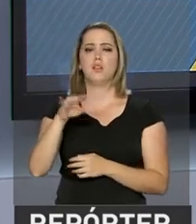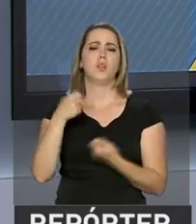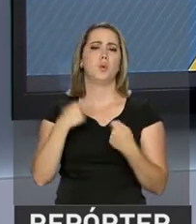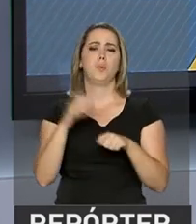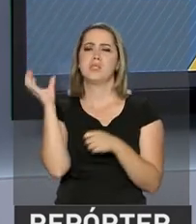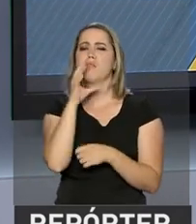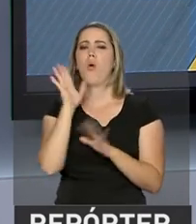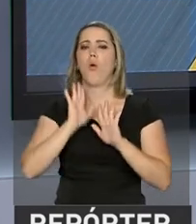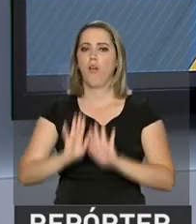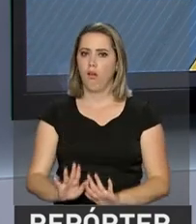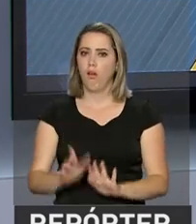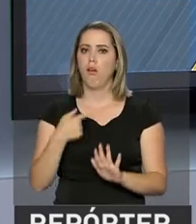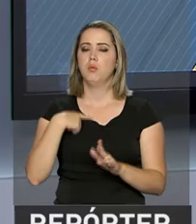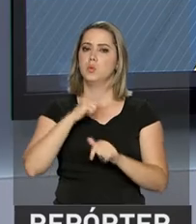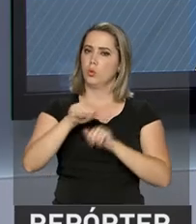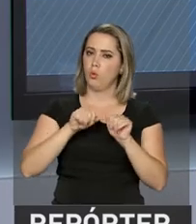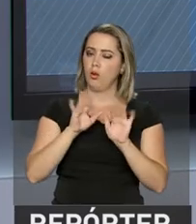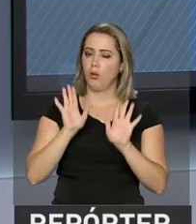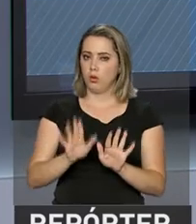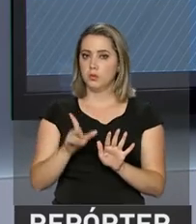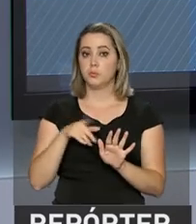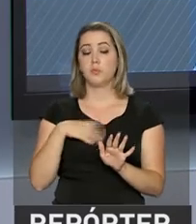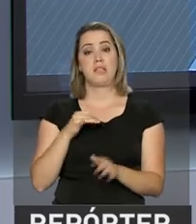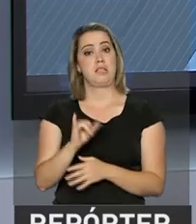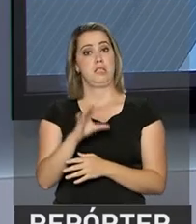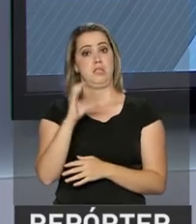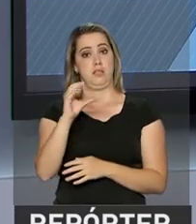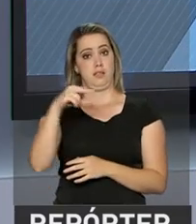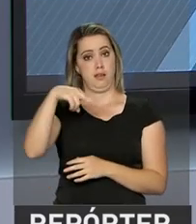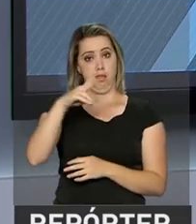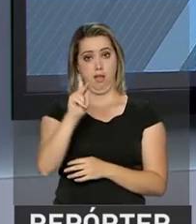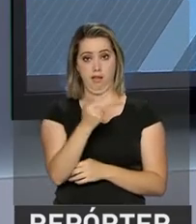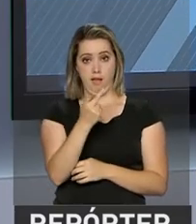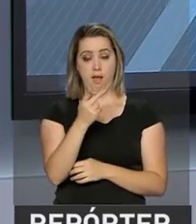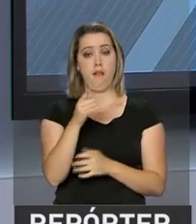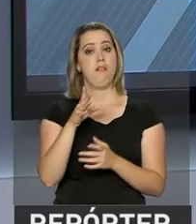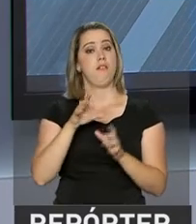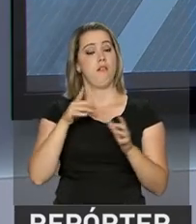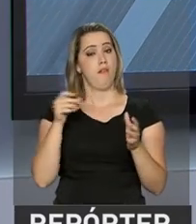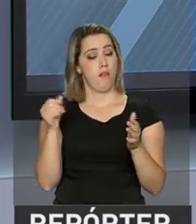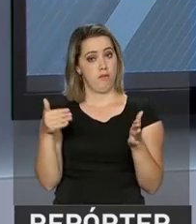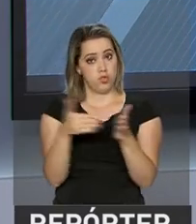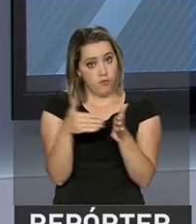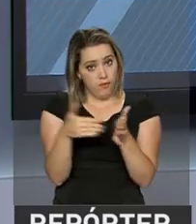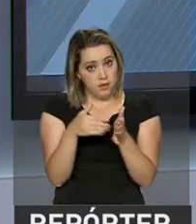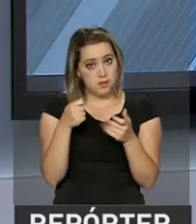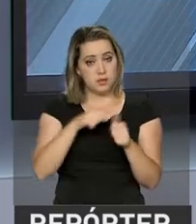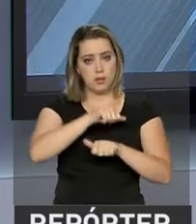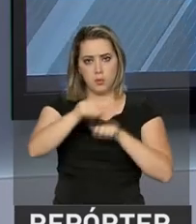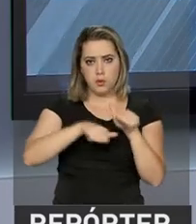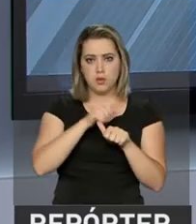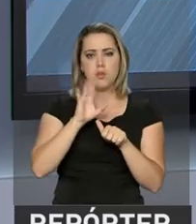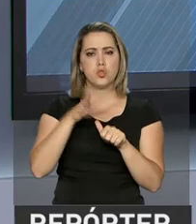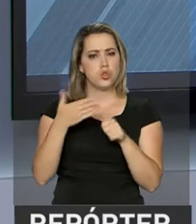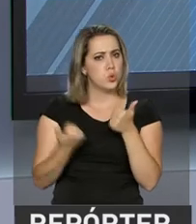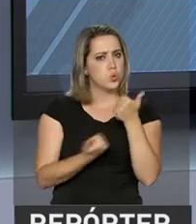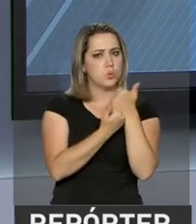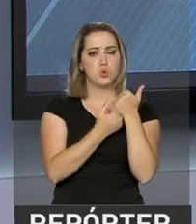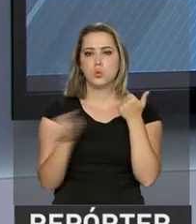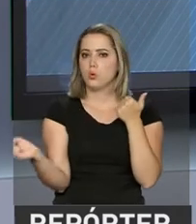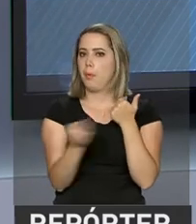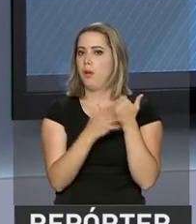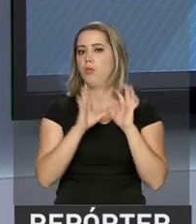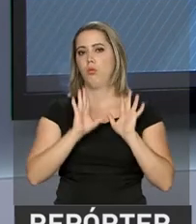correr para trocar o documento quando a cnh vence e por renovadas a ela será automaticamente substituída